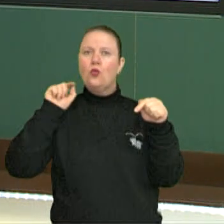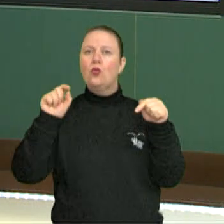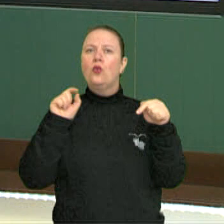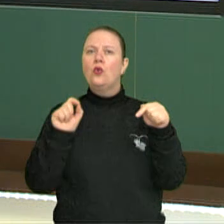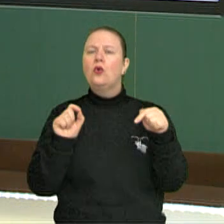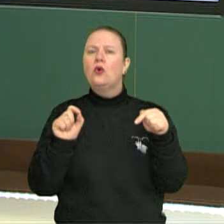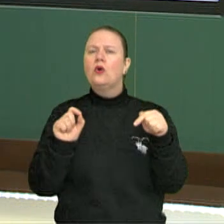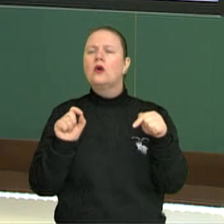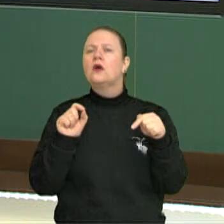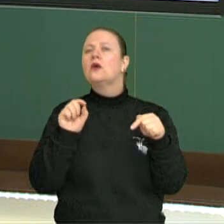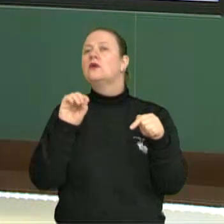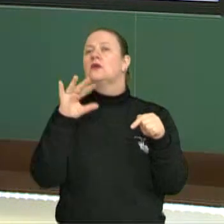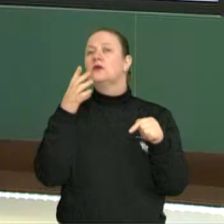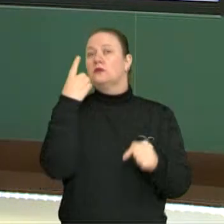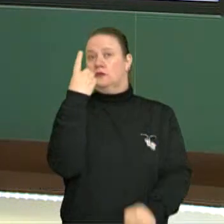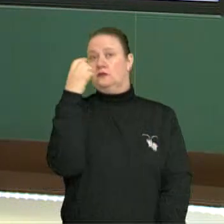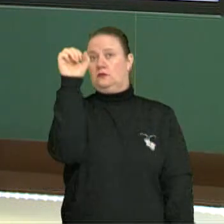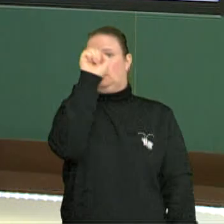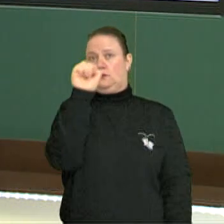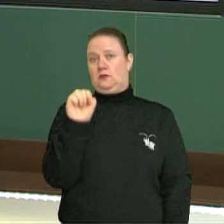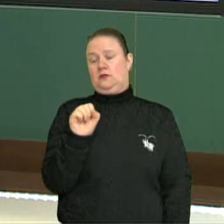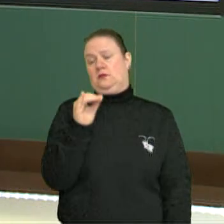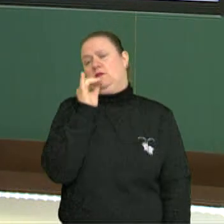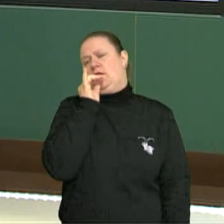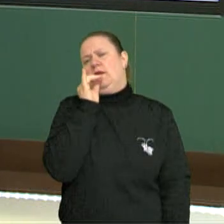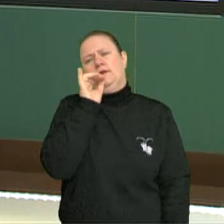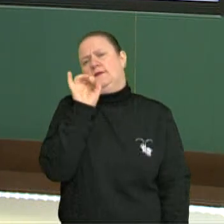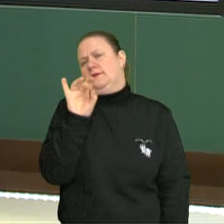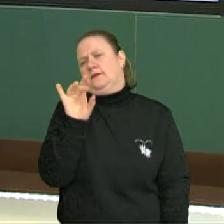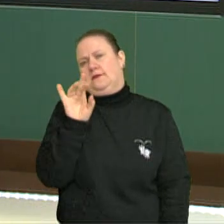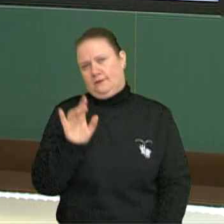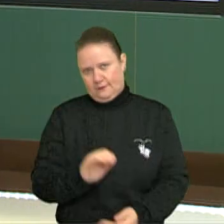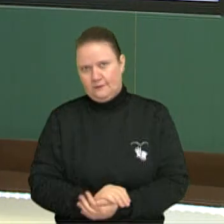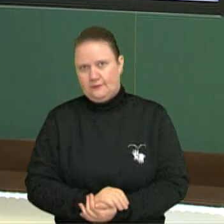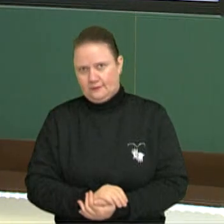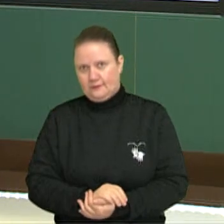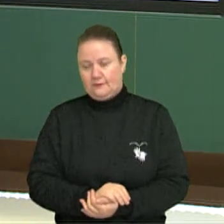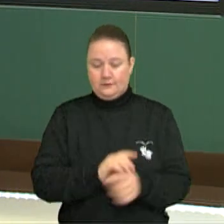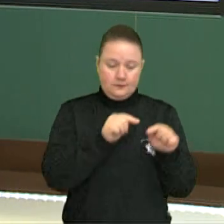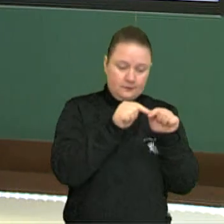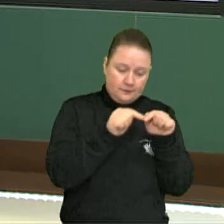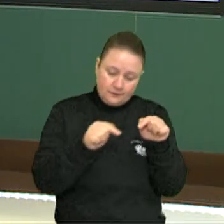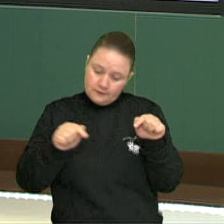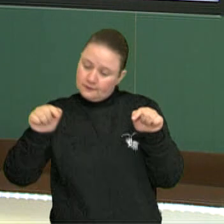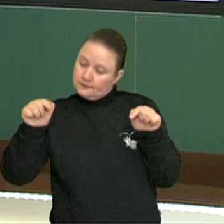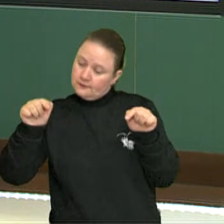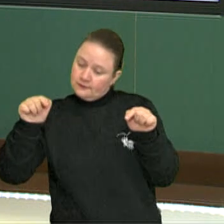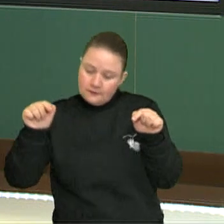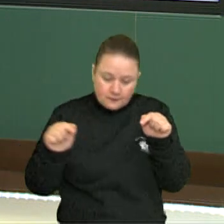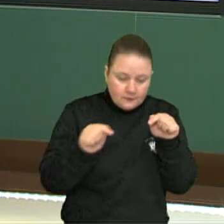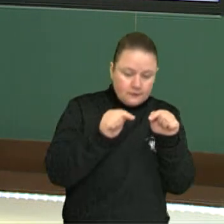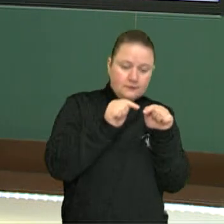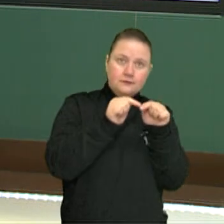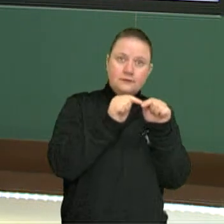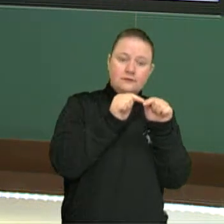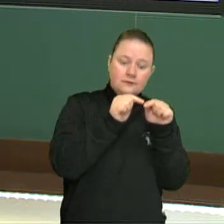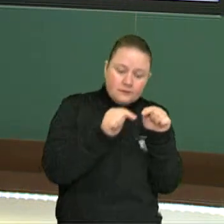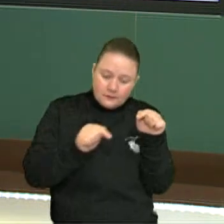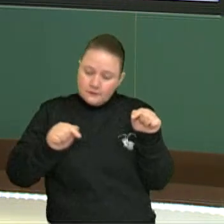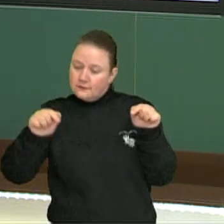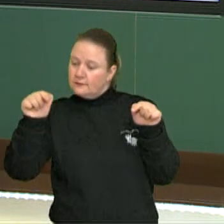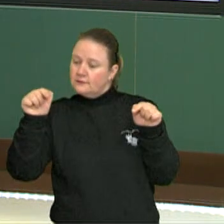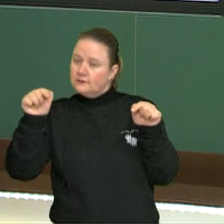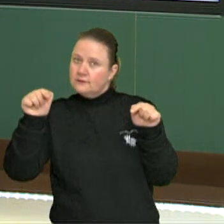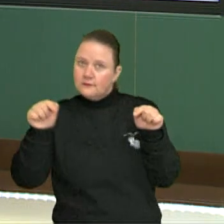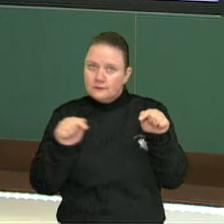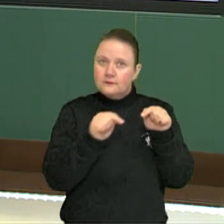lá, por exemplo, 1 segundo. Estou dando um exemplo aqui, certo? 1 segundo. Então, ele vai e volta 1 segundo, mais vai e volta